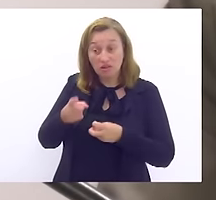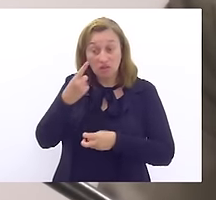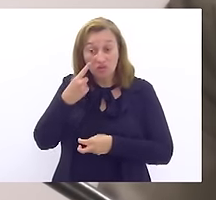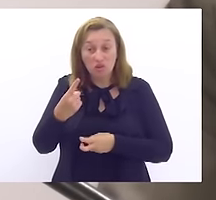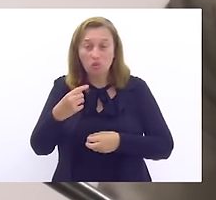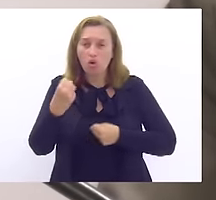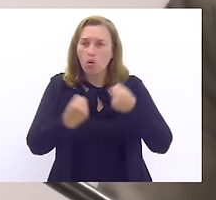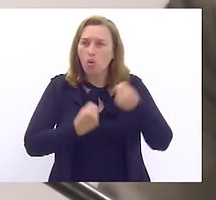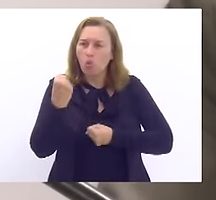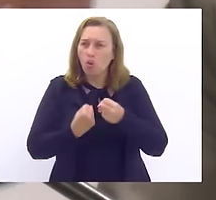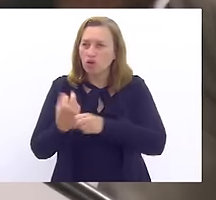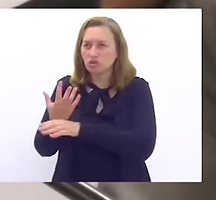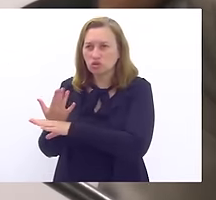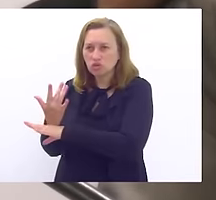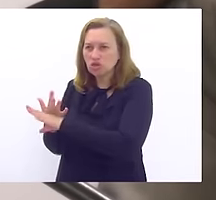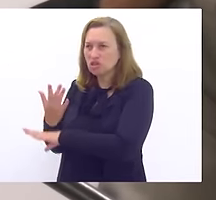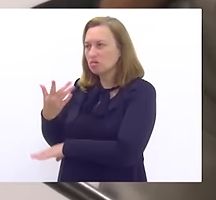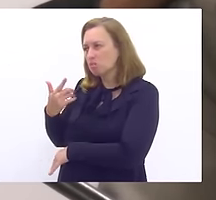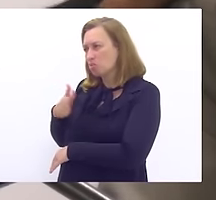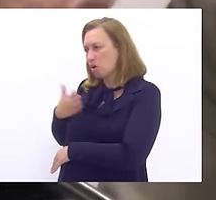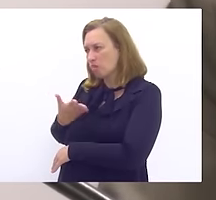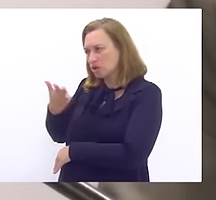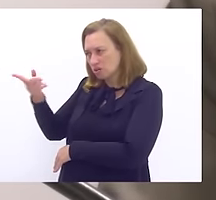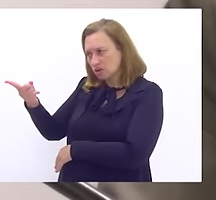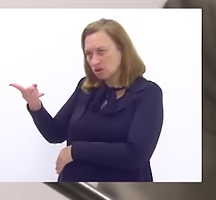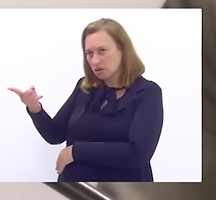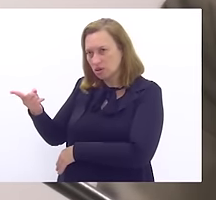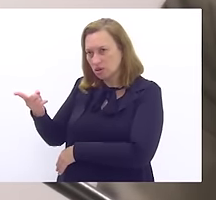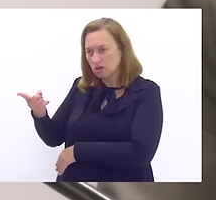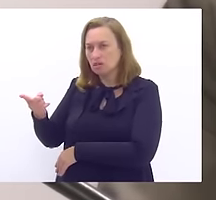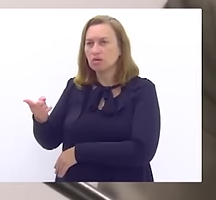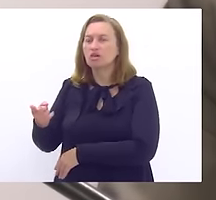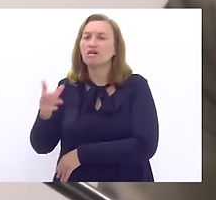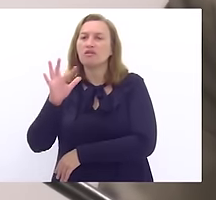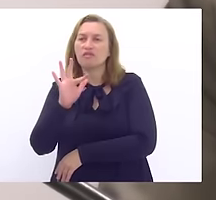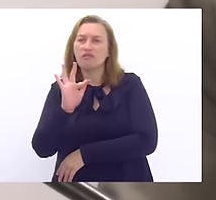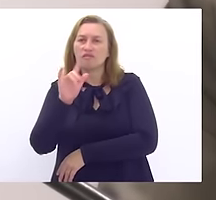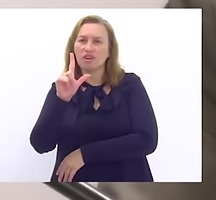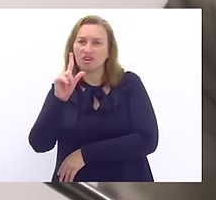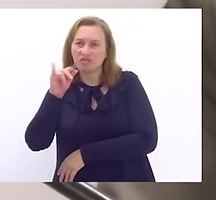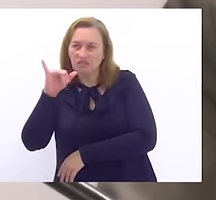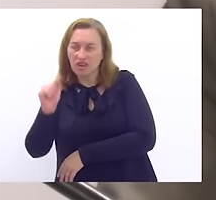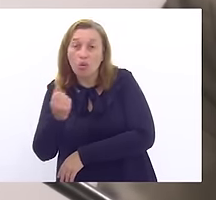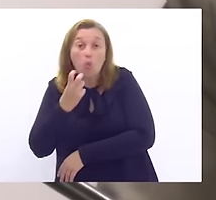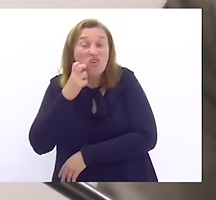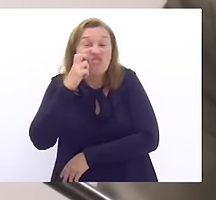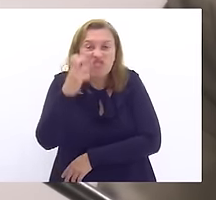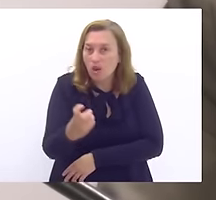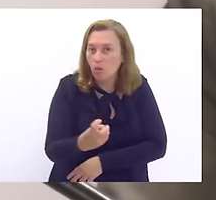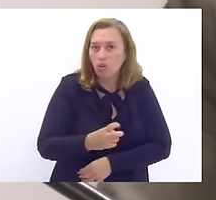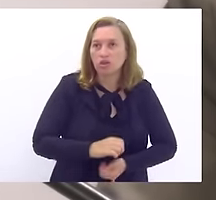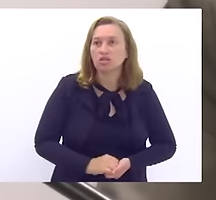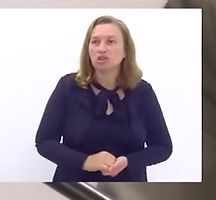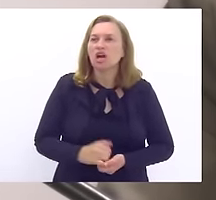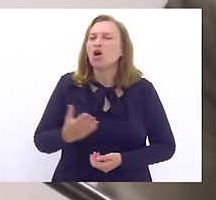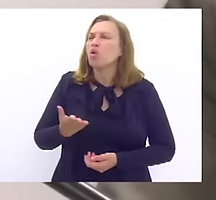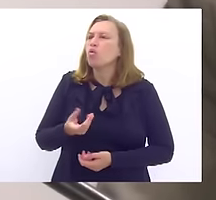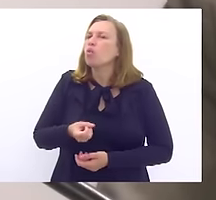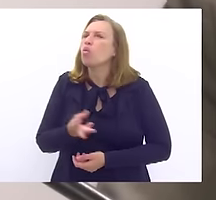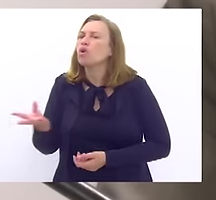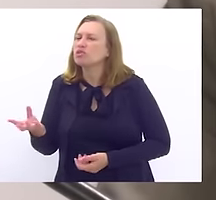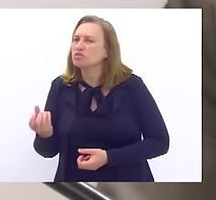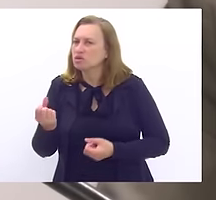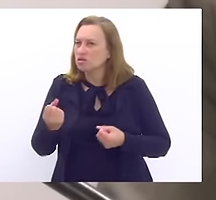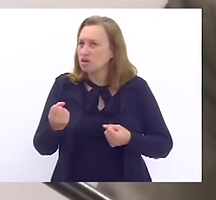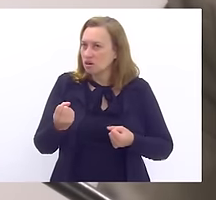ônibus de Duque de Caxias está aqui meu amigo que não deixa negar tá ali a Flavinha foi uma vergonha sabe quantos carros